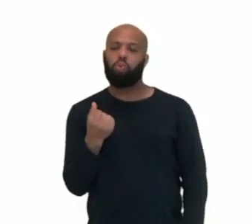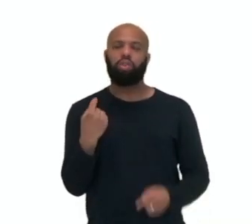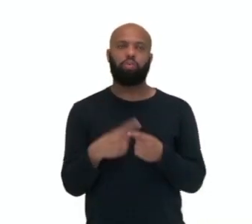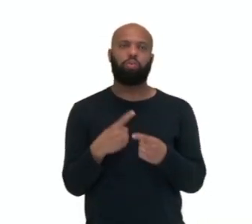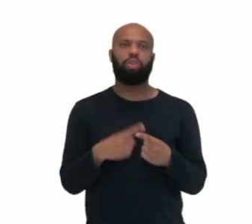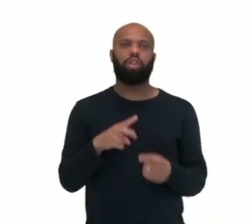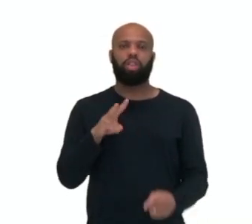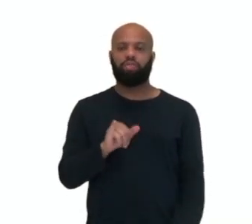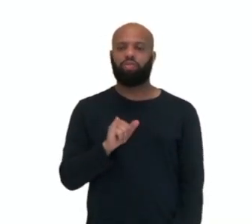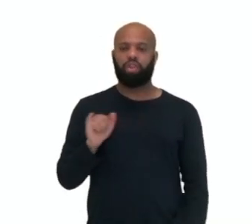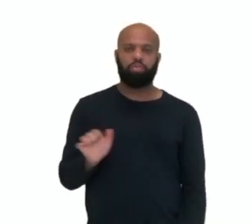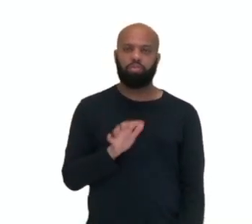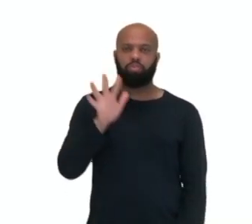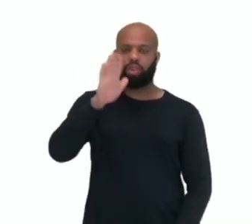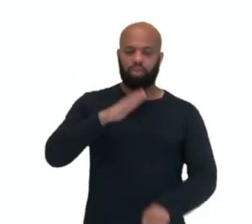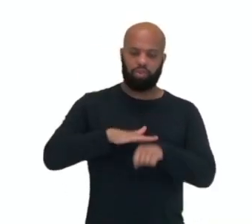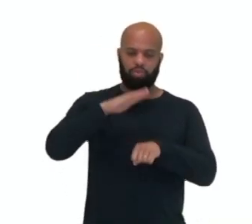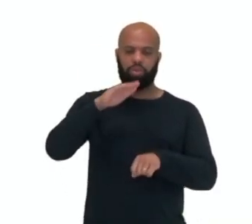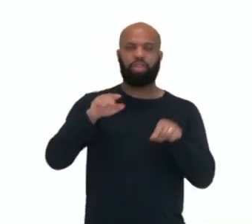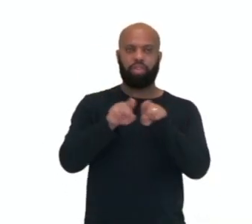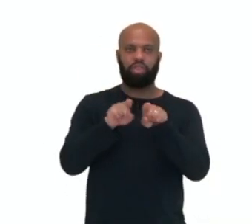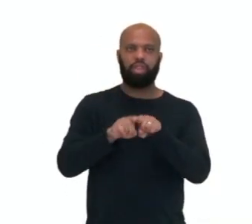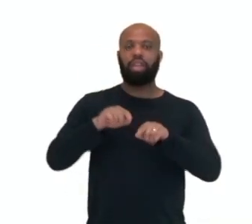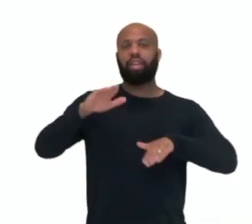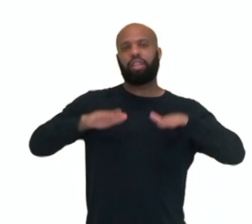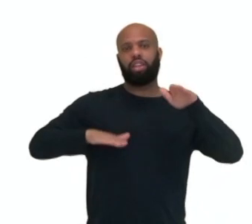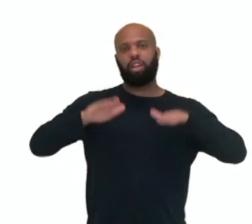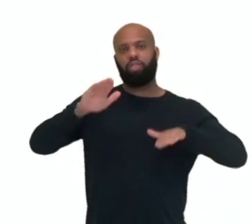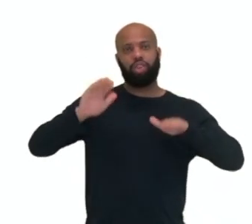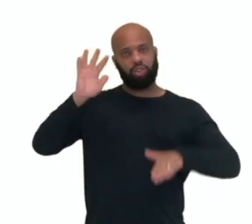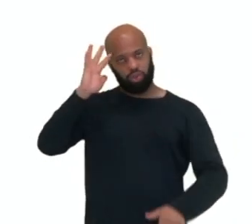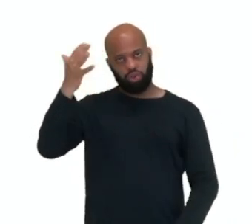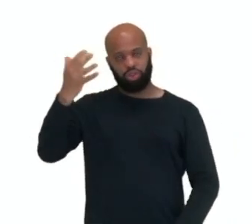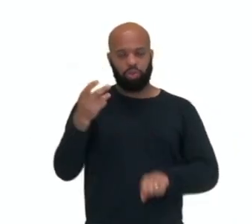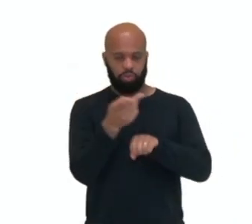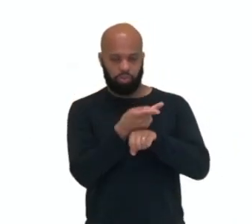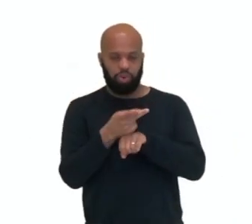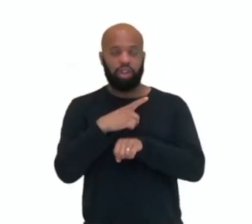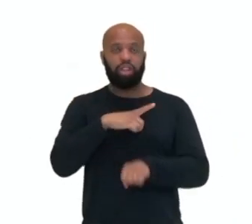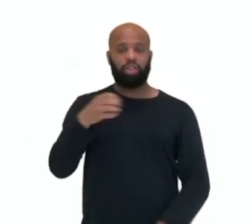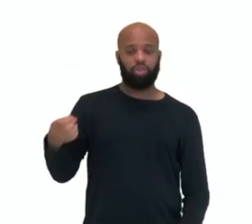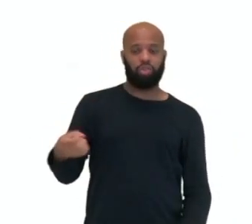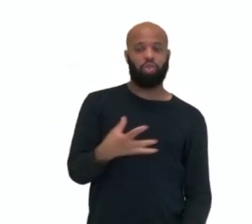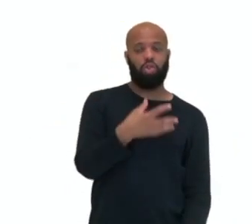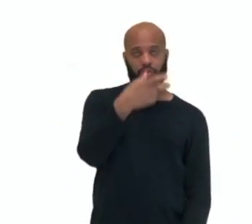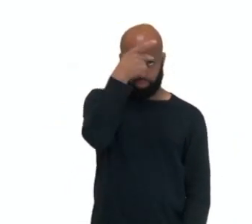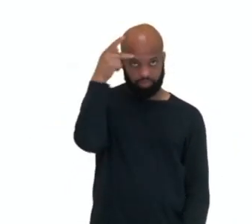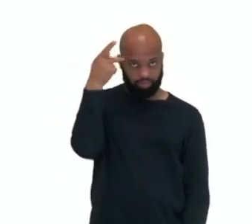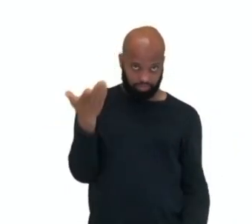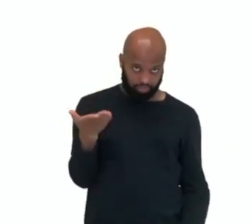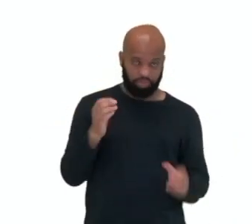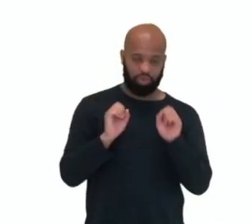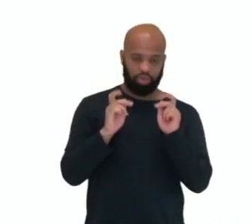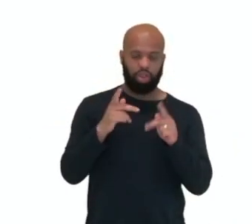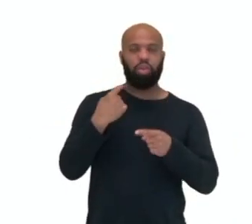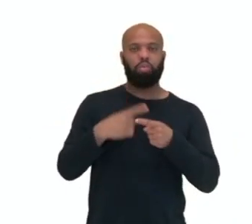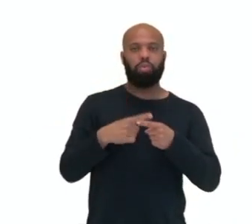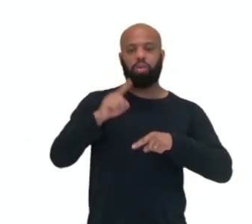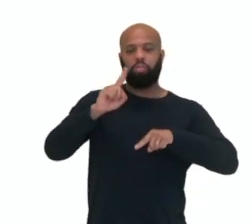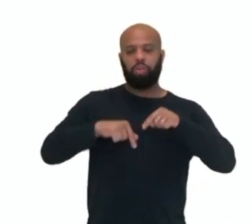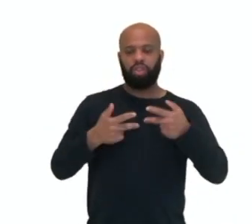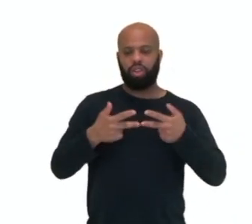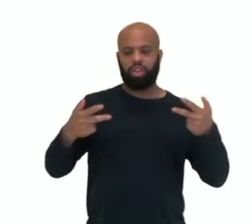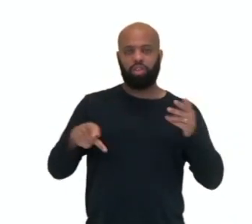vai aumentar ainda mais. Talvez seja a solução procurar novos fornecedores, ou seja, seu material de